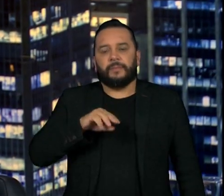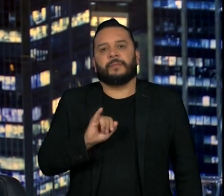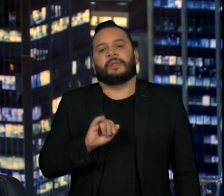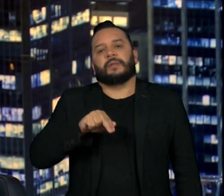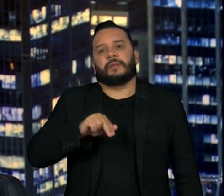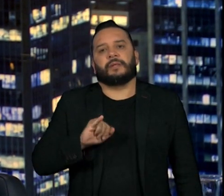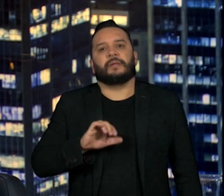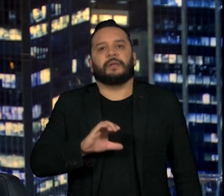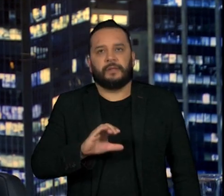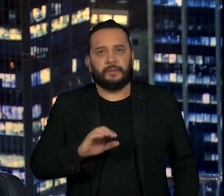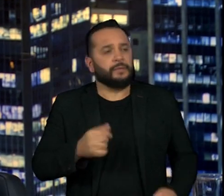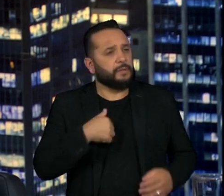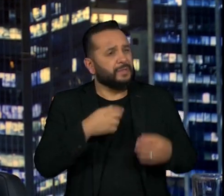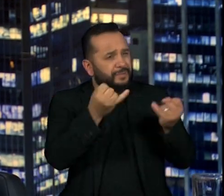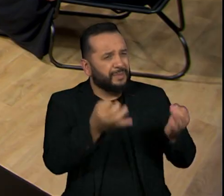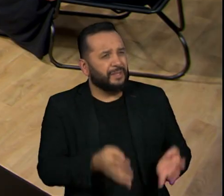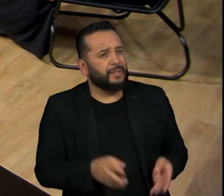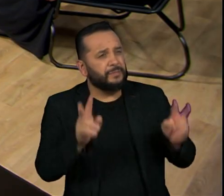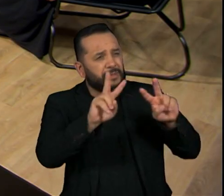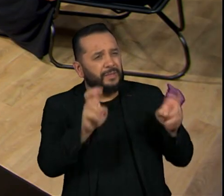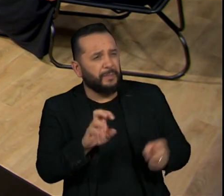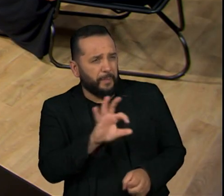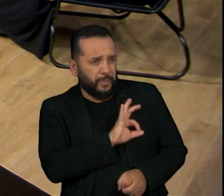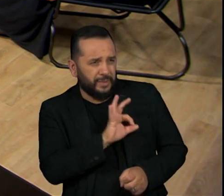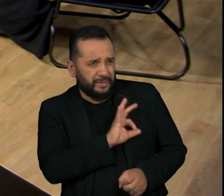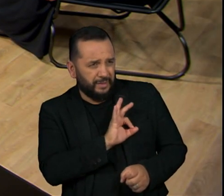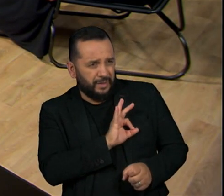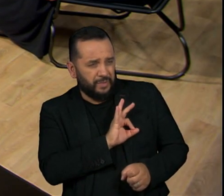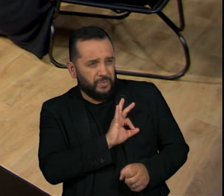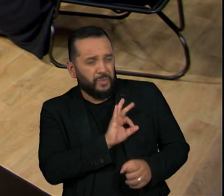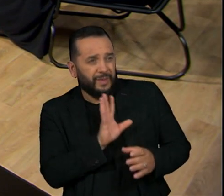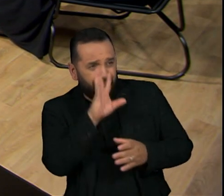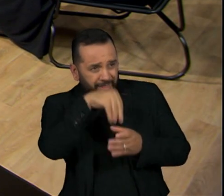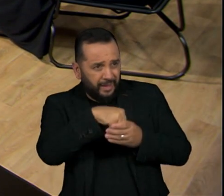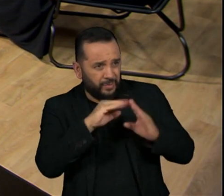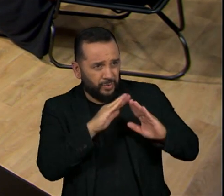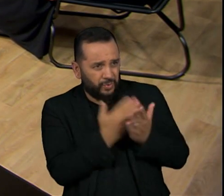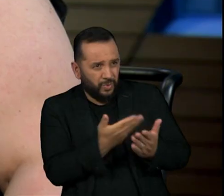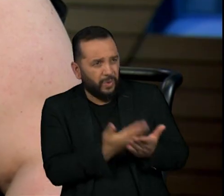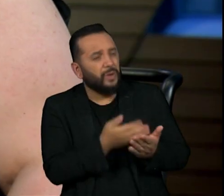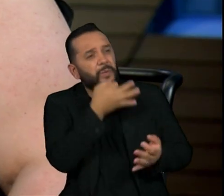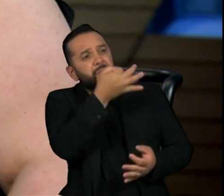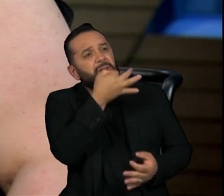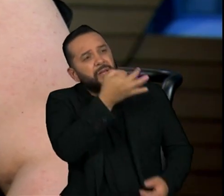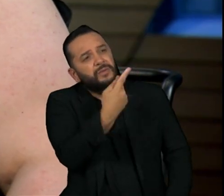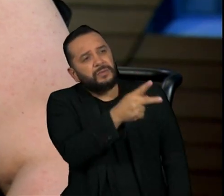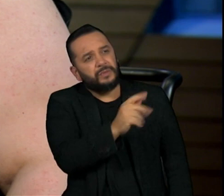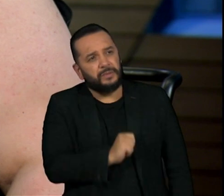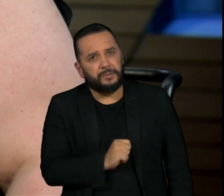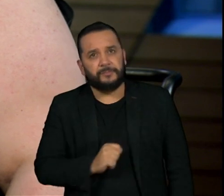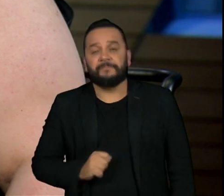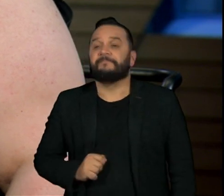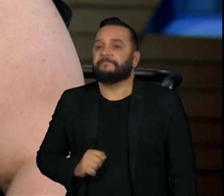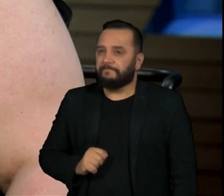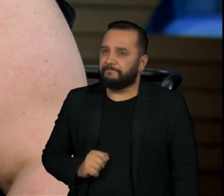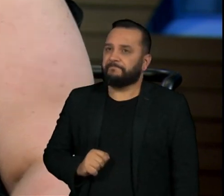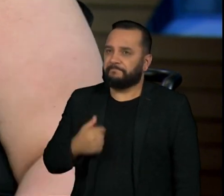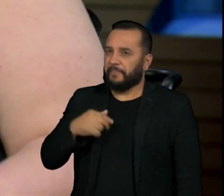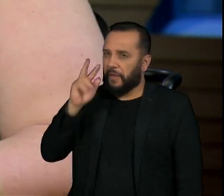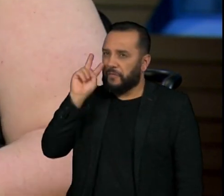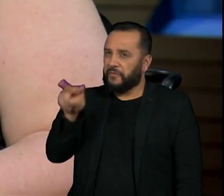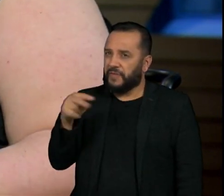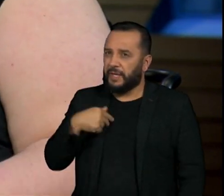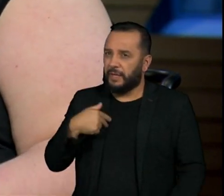a presença policial nas escolas. Quero te ouvir sobre isso também, Helena. Eu vi essa semana